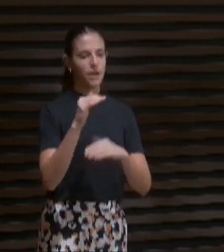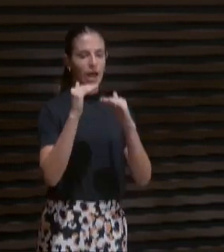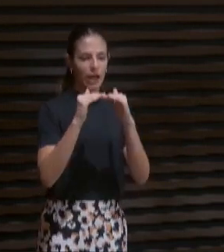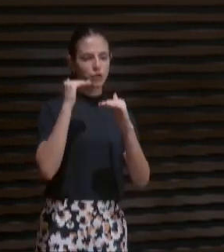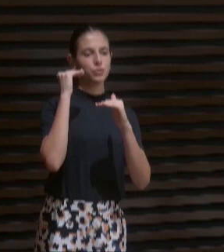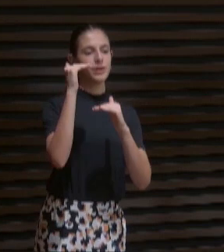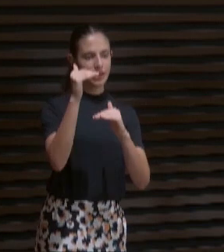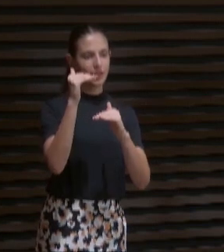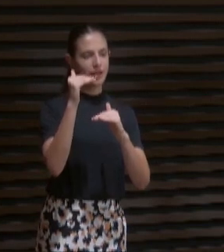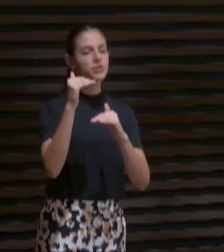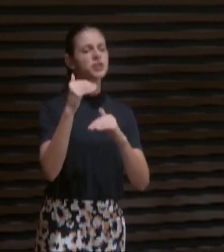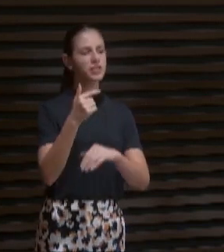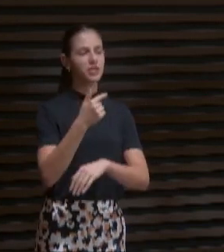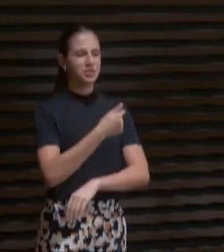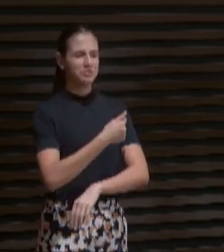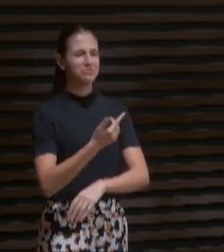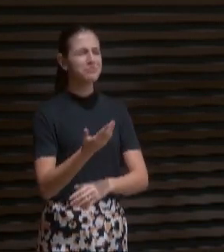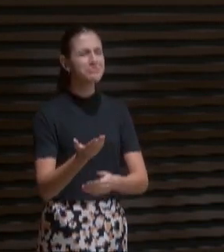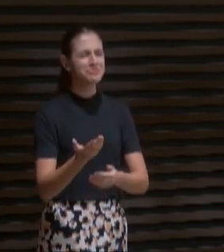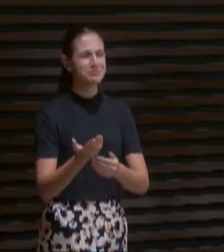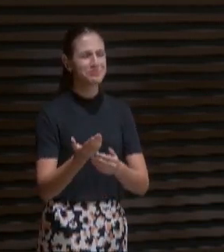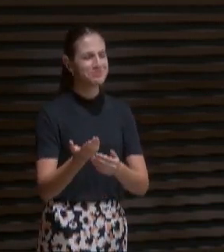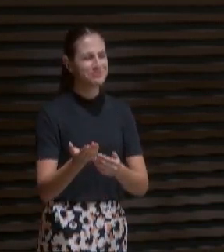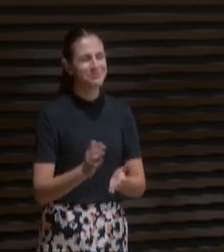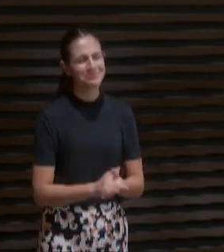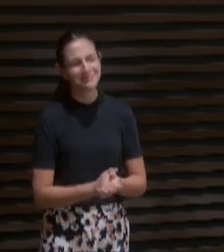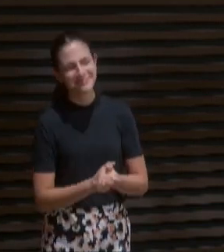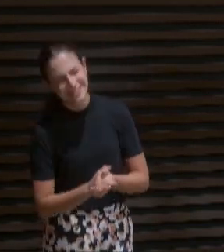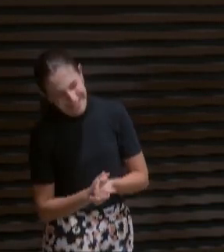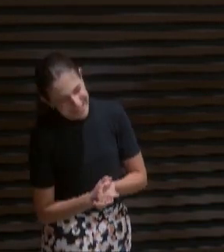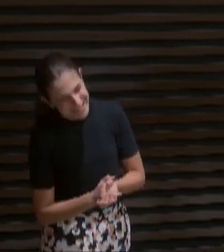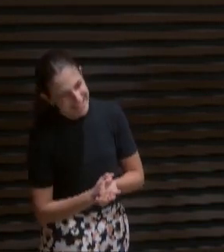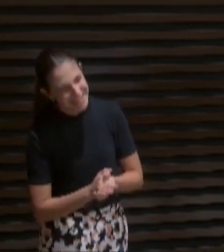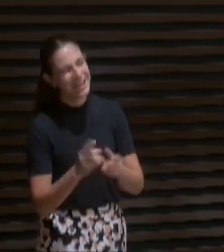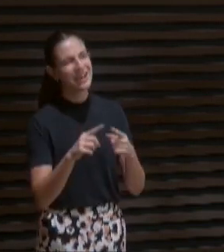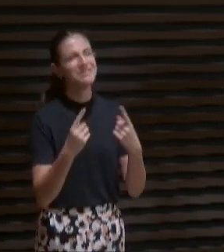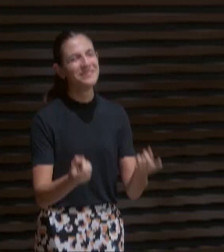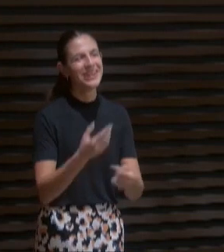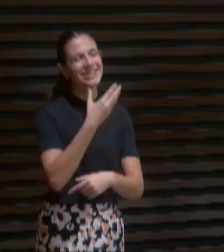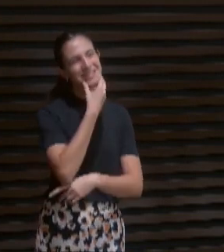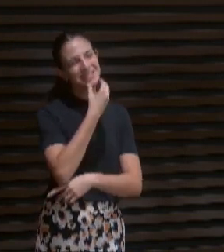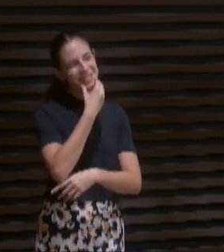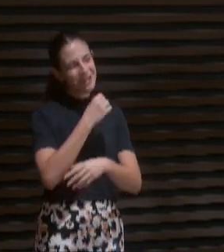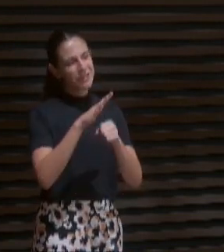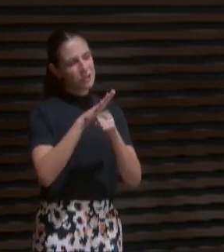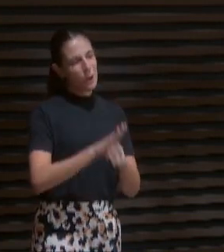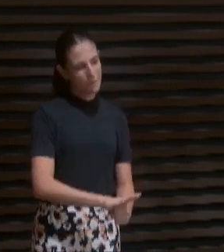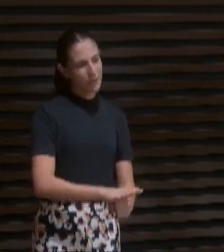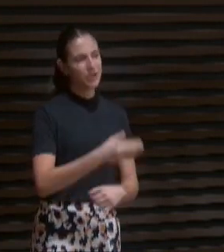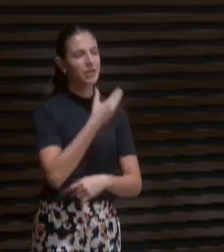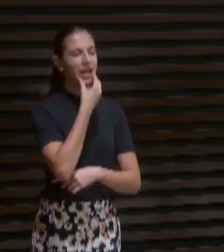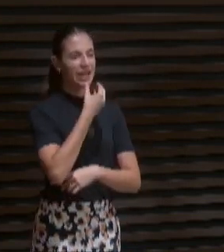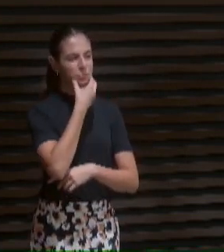que é considerado equivalente ao machismo, mas sendo os homens oprimidos enquanto as mulheres